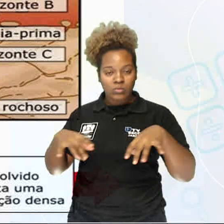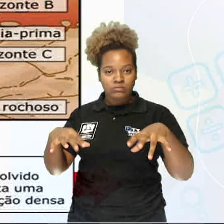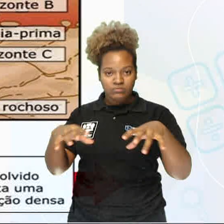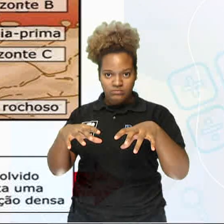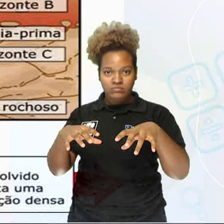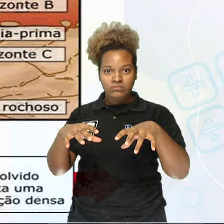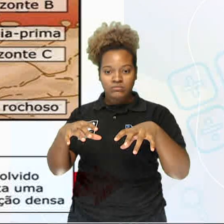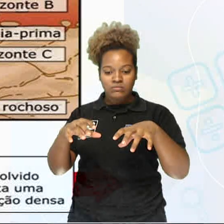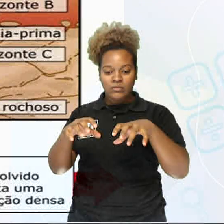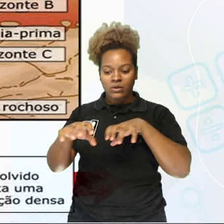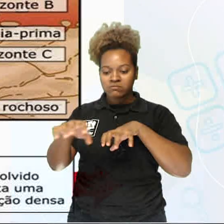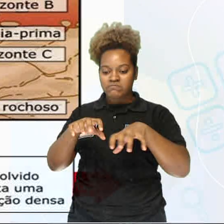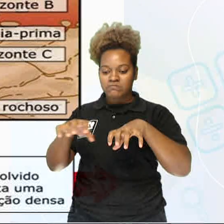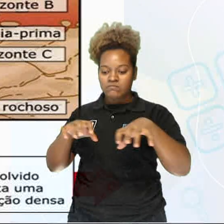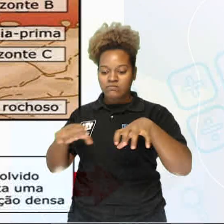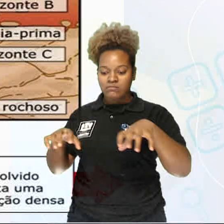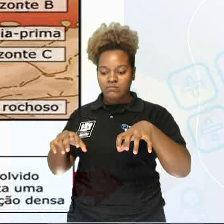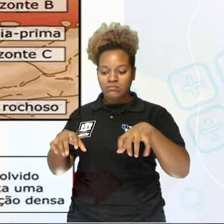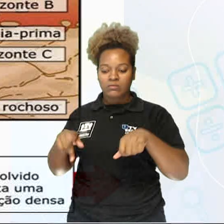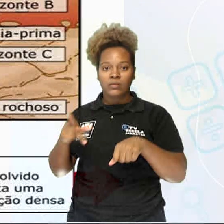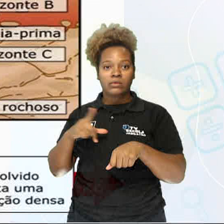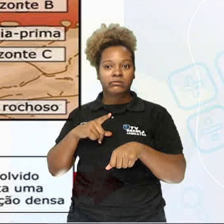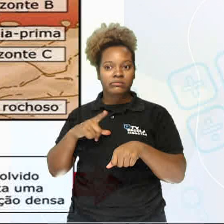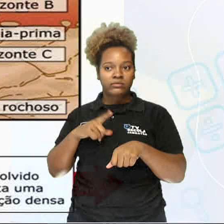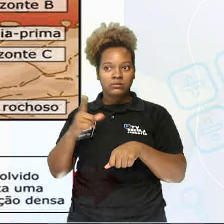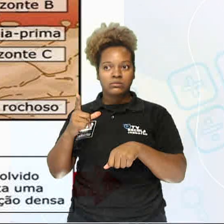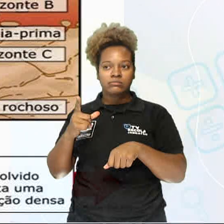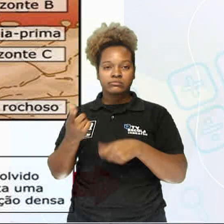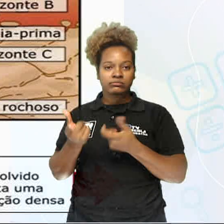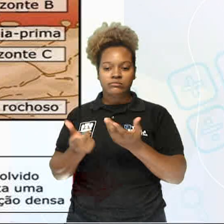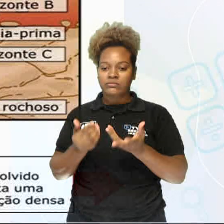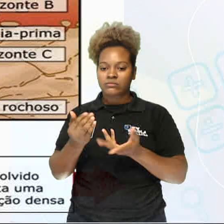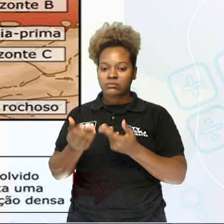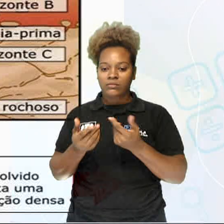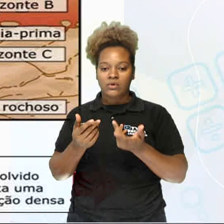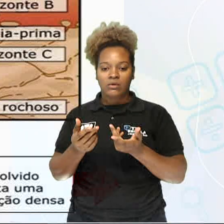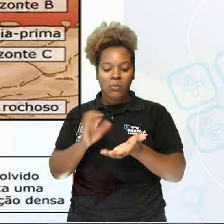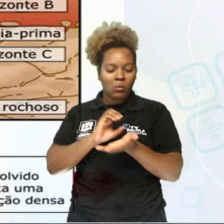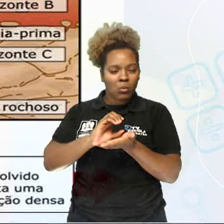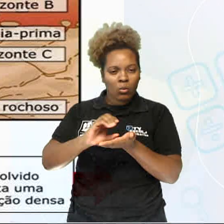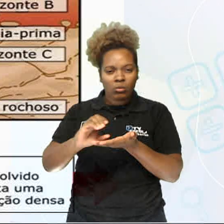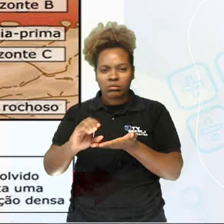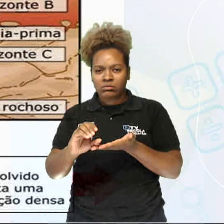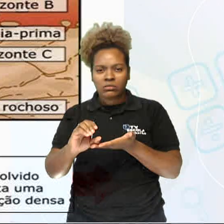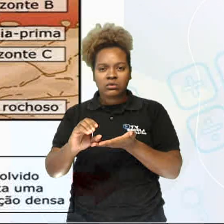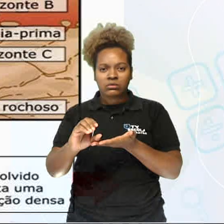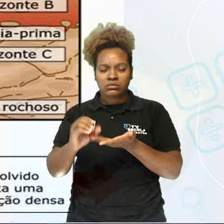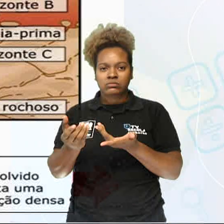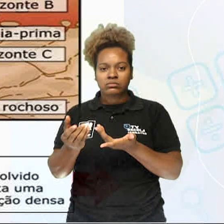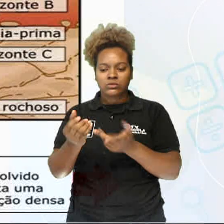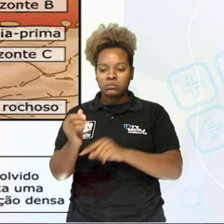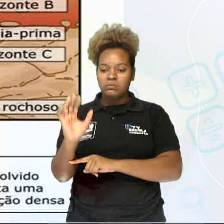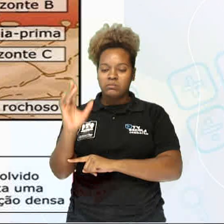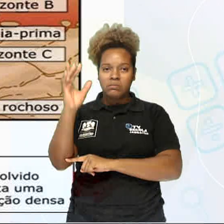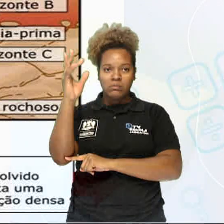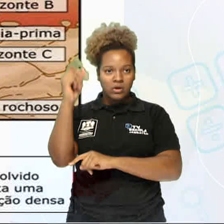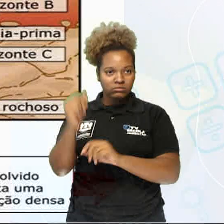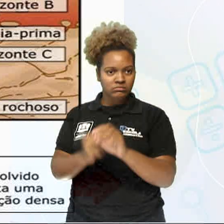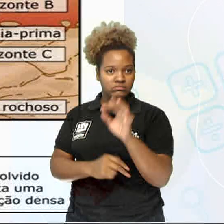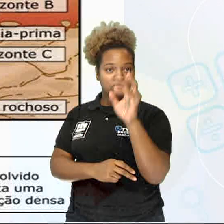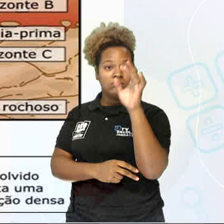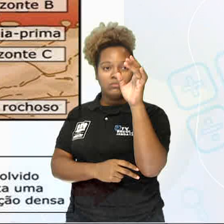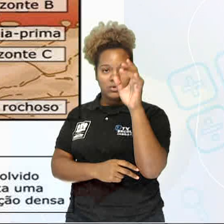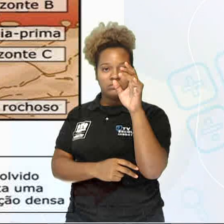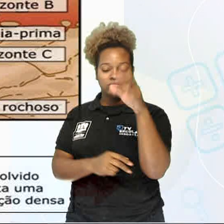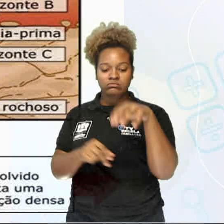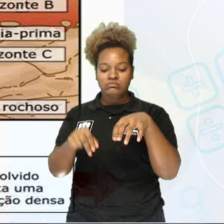há espaço para a presença de seres de matéria orgânica, de plantas, e assim